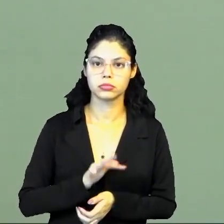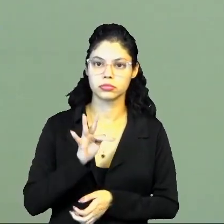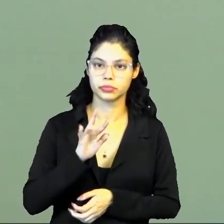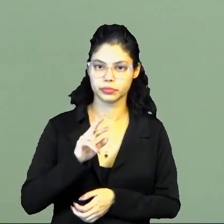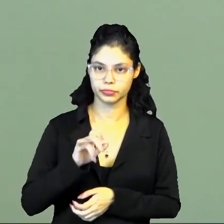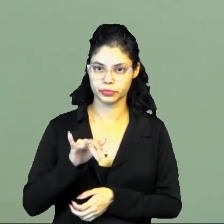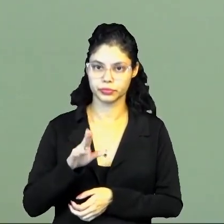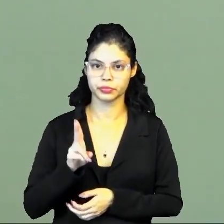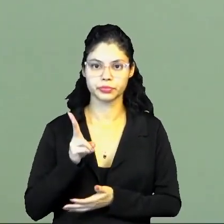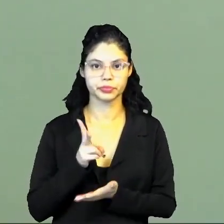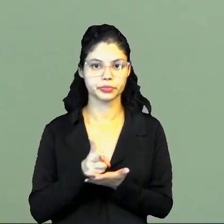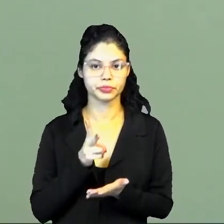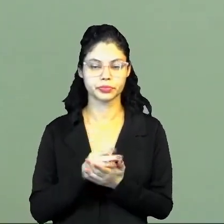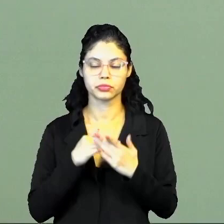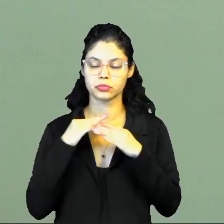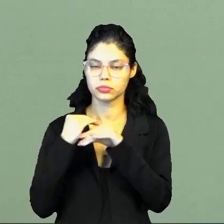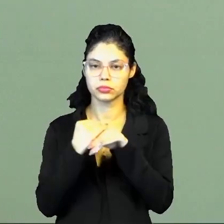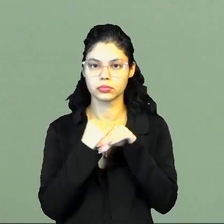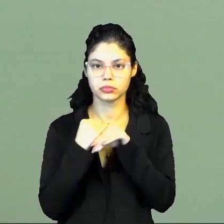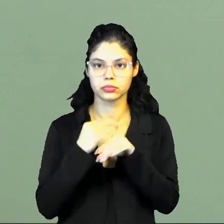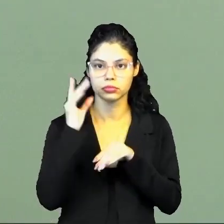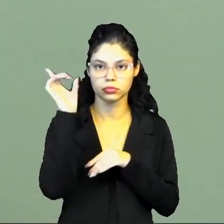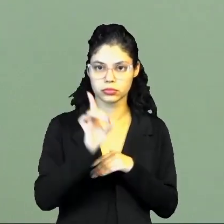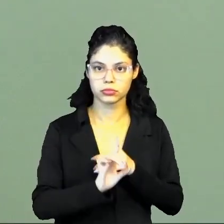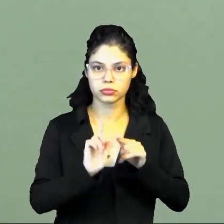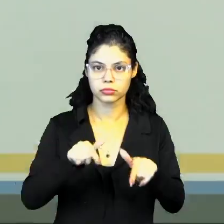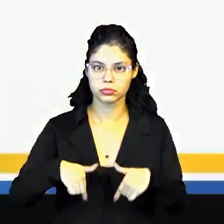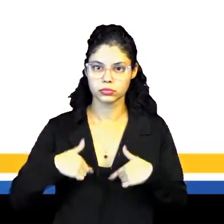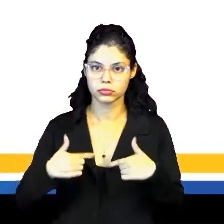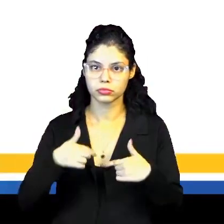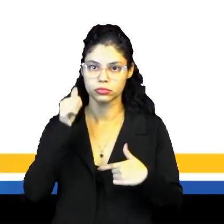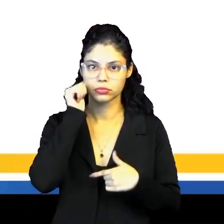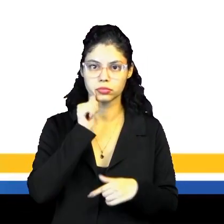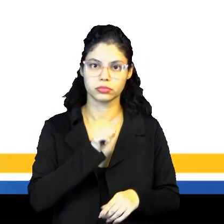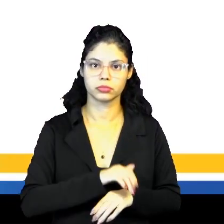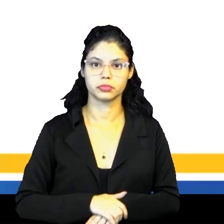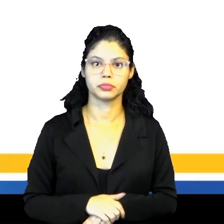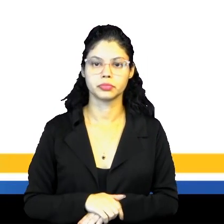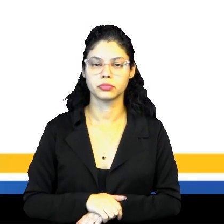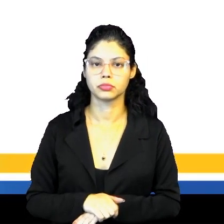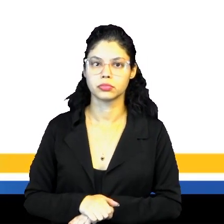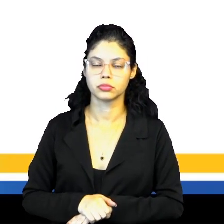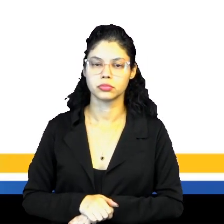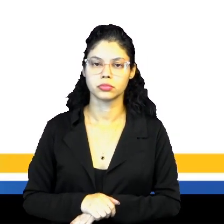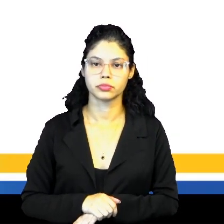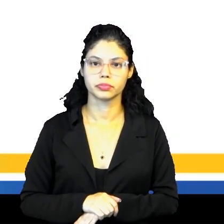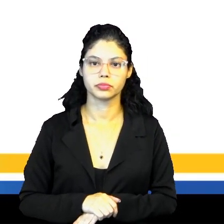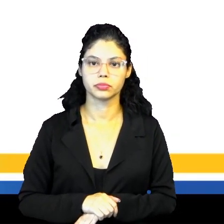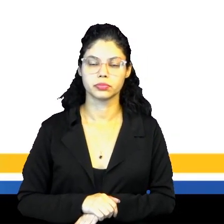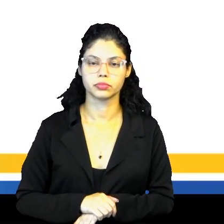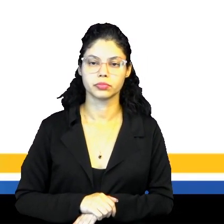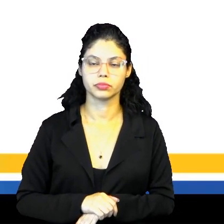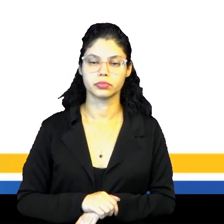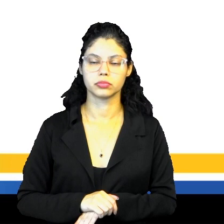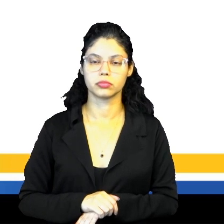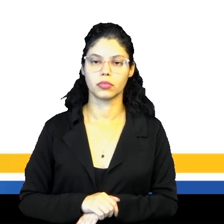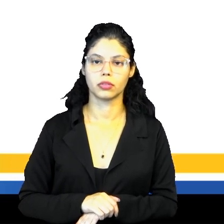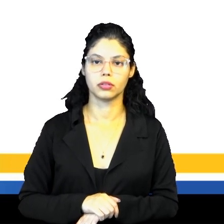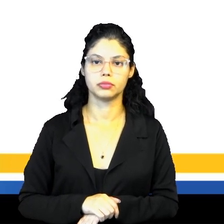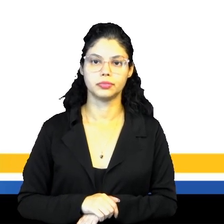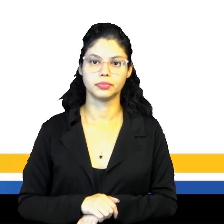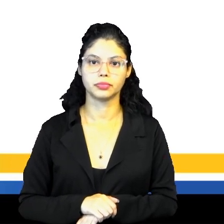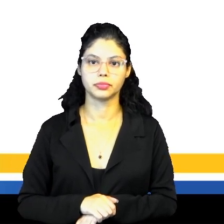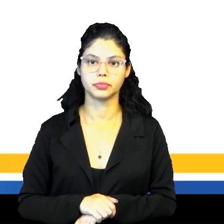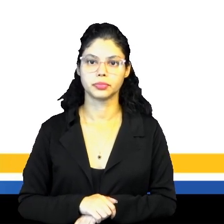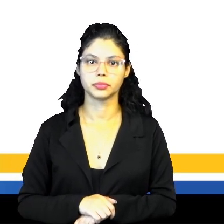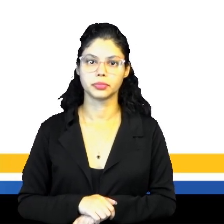aí sempre pautado na igualdade dos direitos, a luta das mulheres, né? Um tema também bastante comum aí, né,